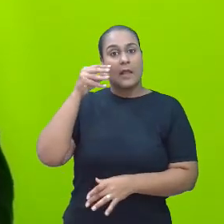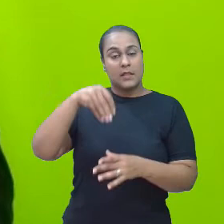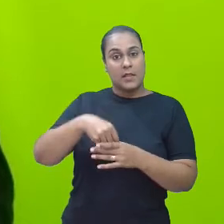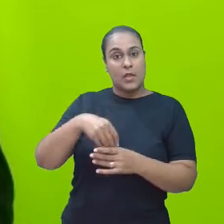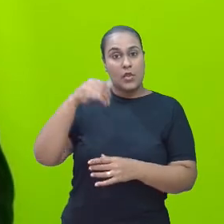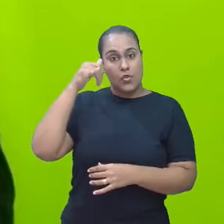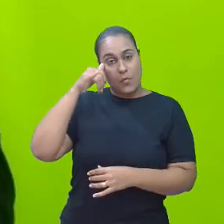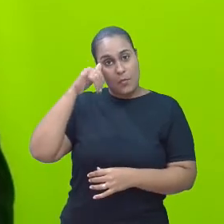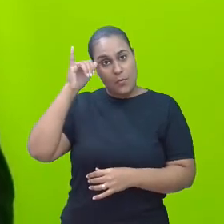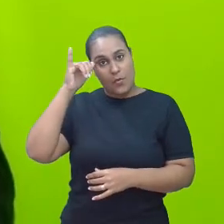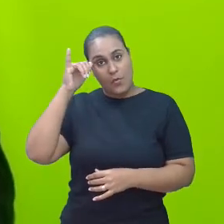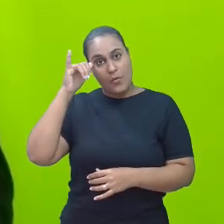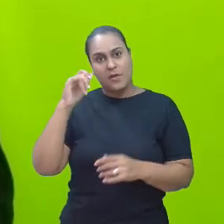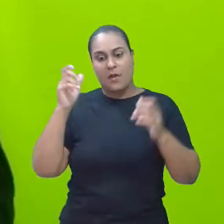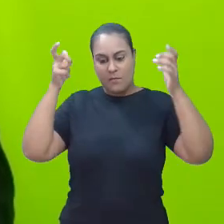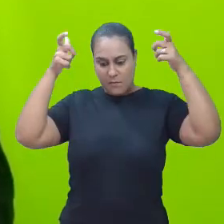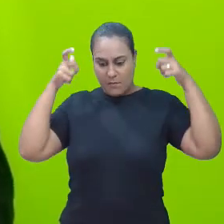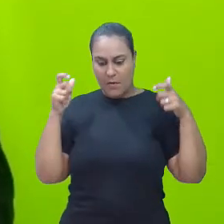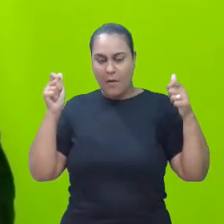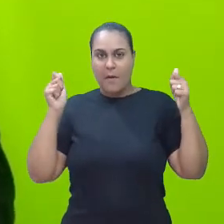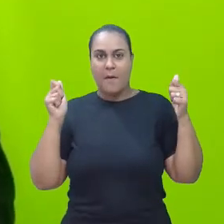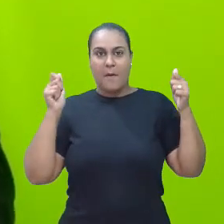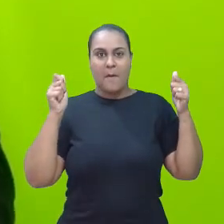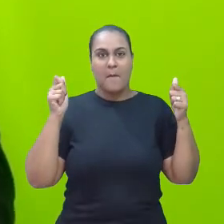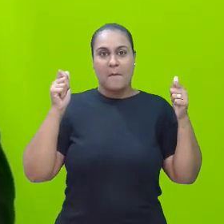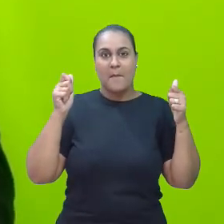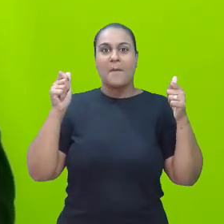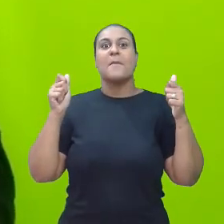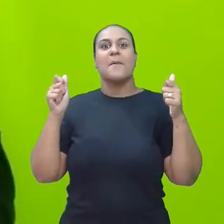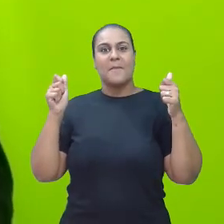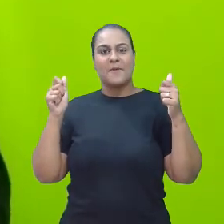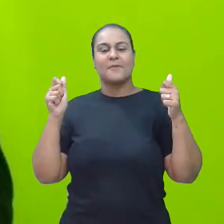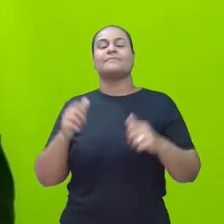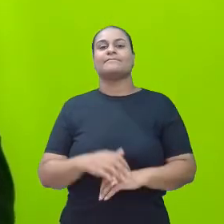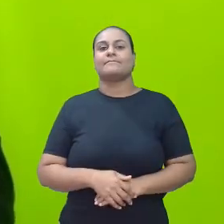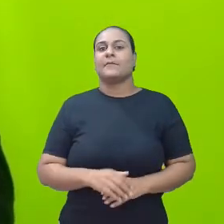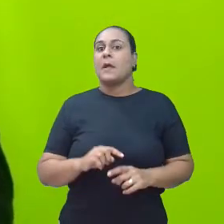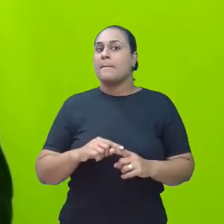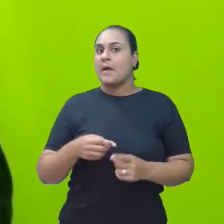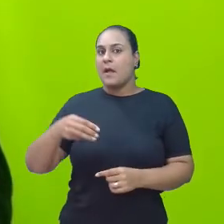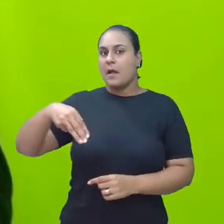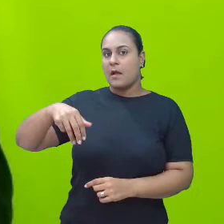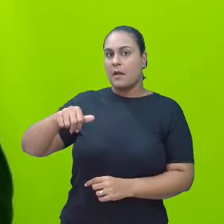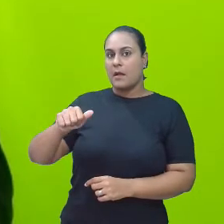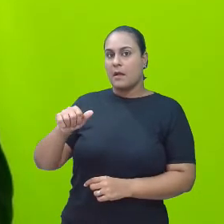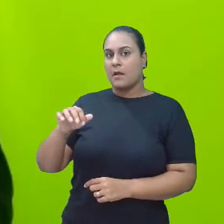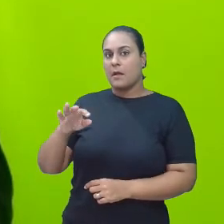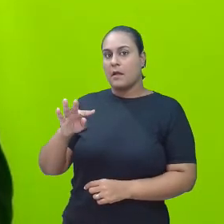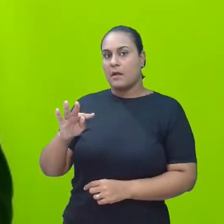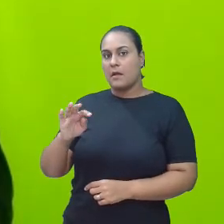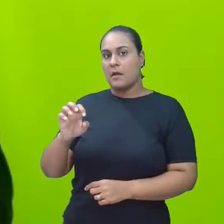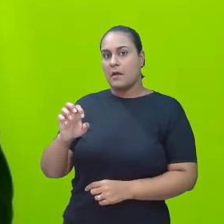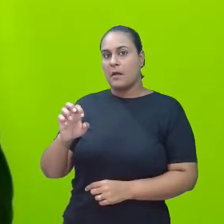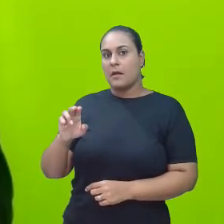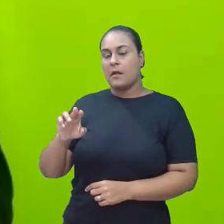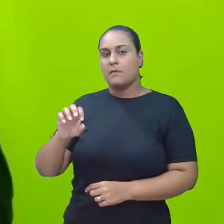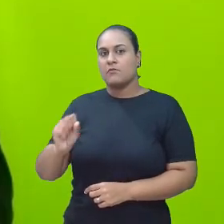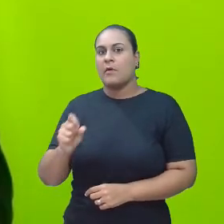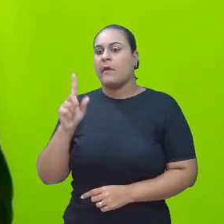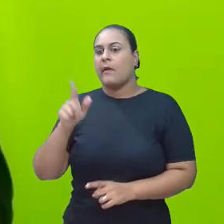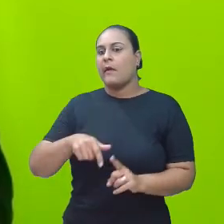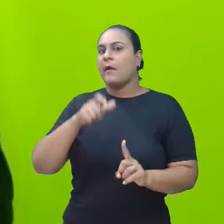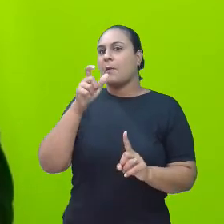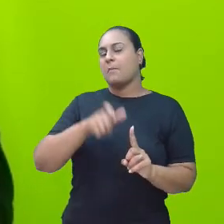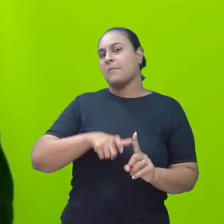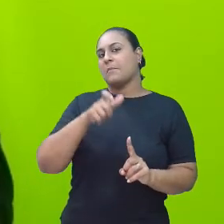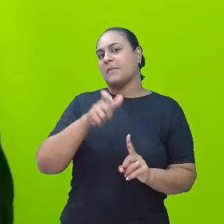carreguei uma burrinha no carnaval, né? Uma burrinha de cavalo marinho, mas o Mateus é aquele personagem